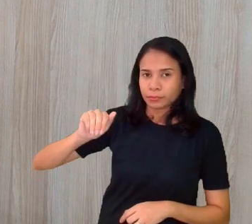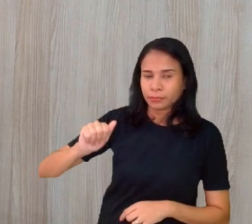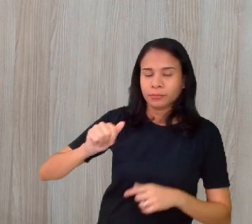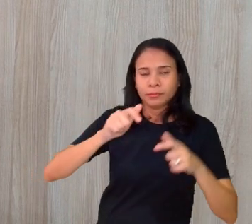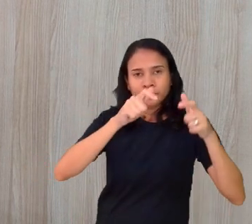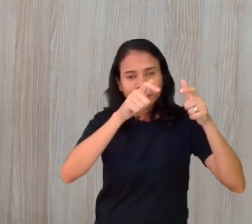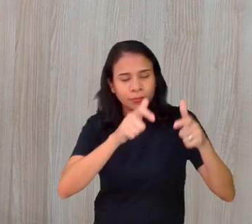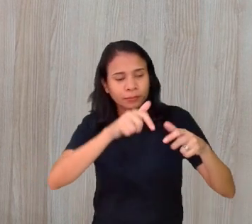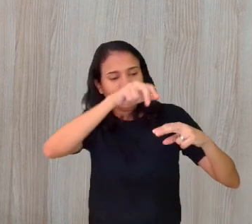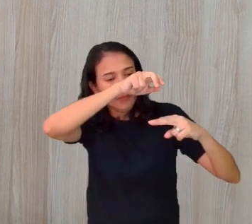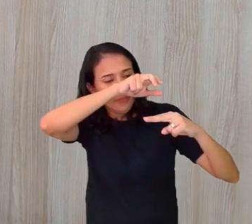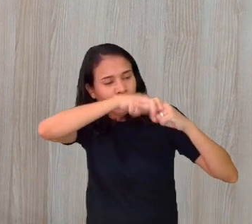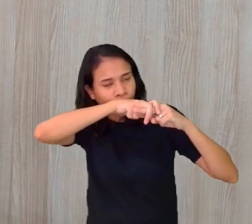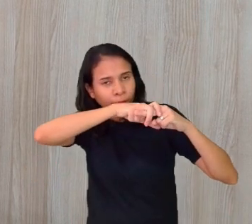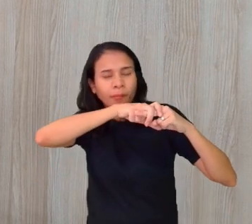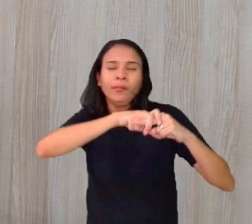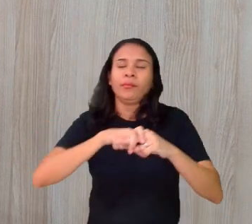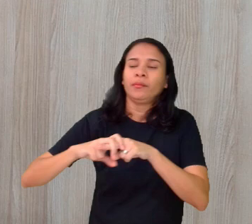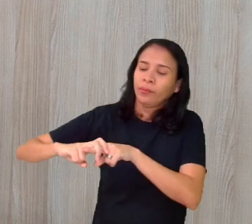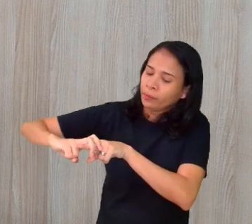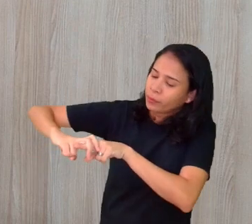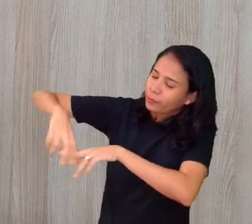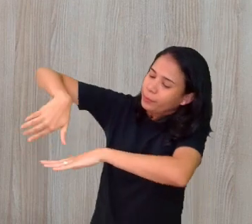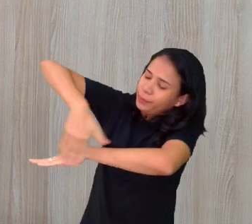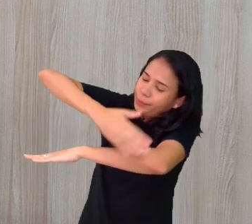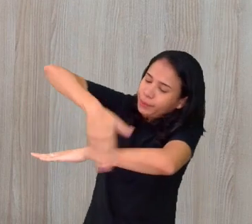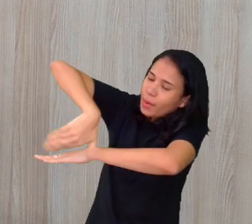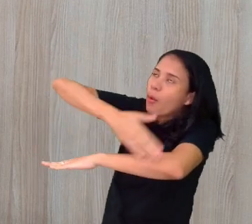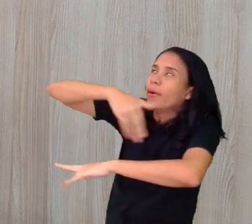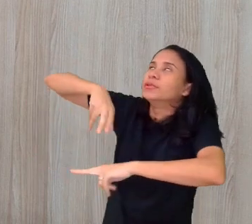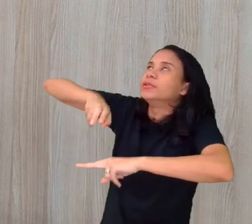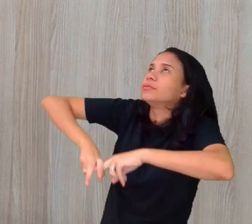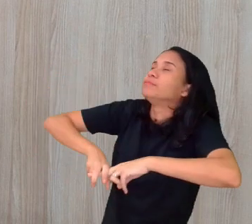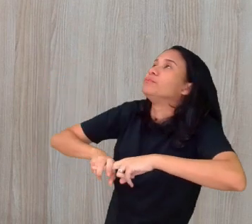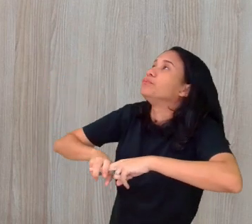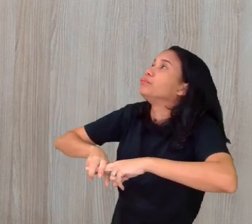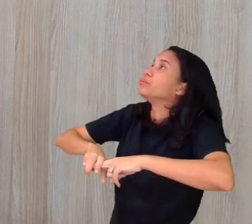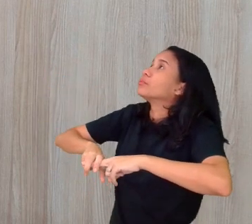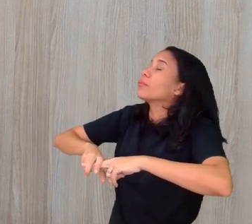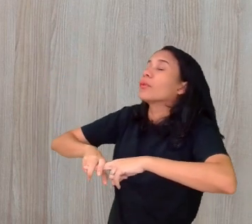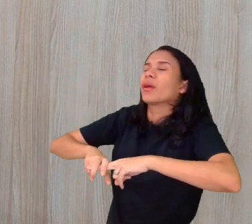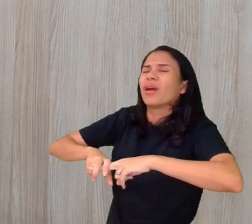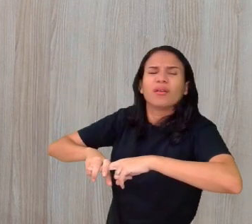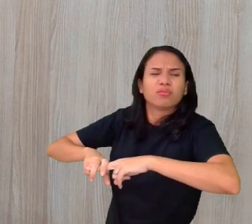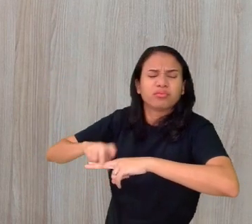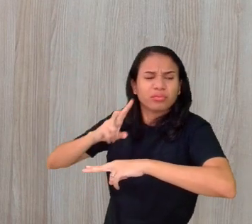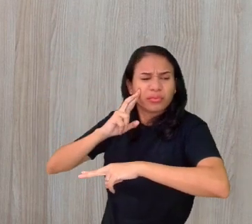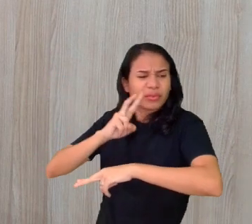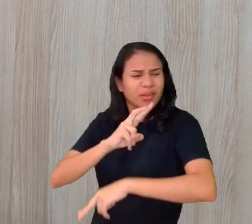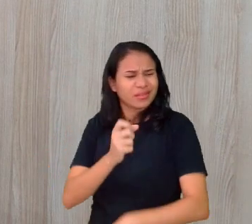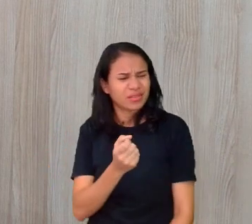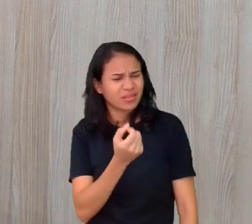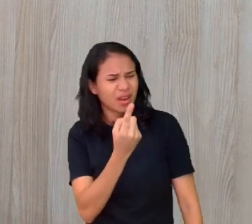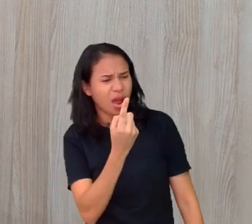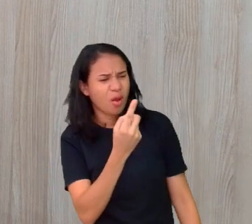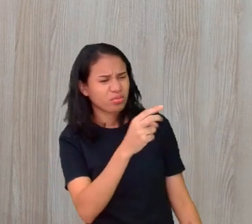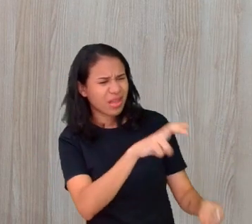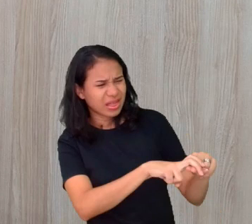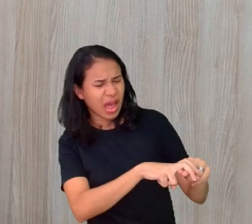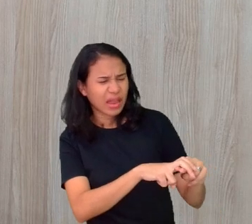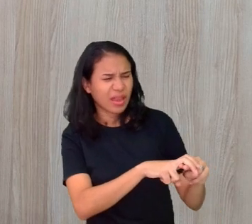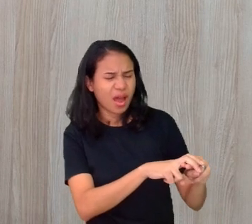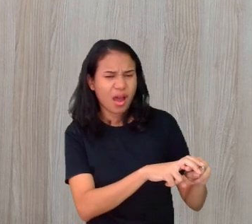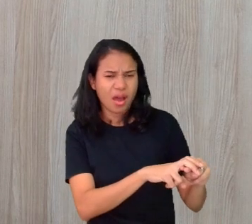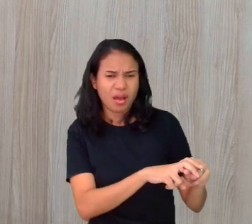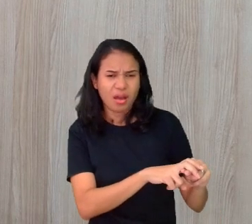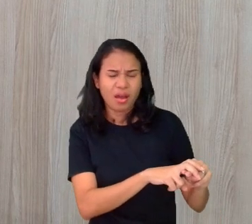ela sentada numa rua qualquer, sentada ali, aí eu acho estranho ela sentada do nada ali